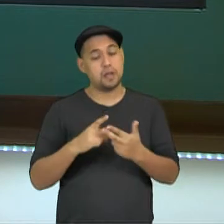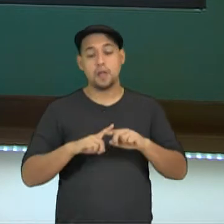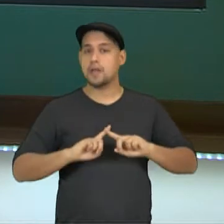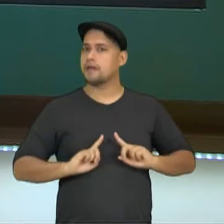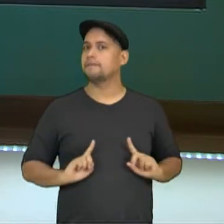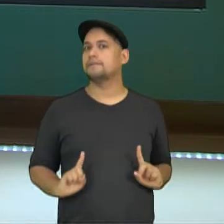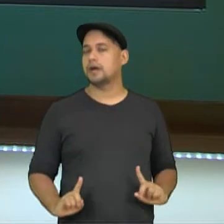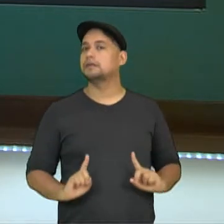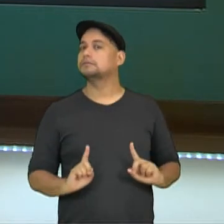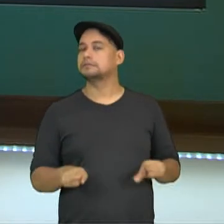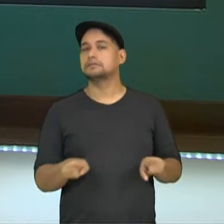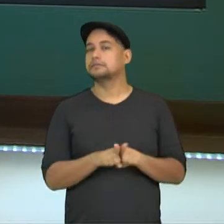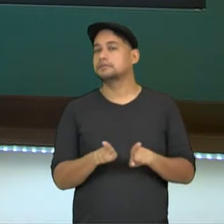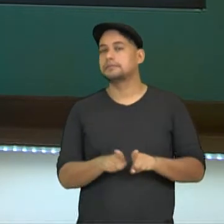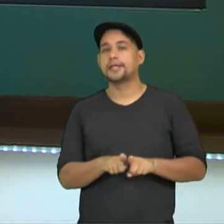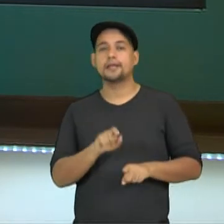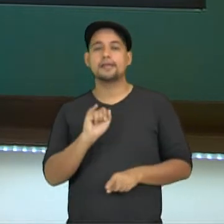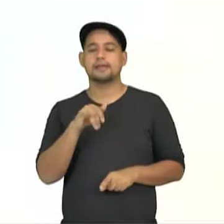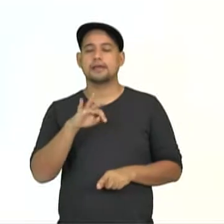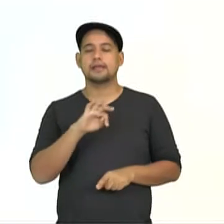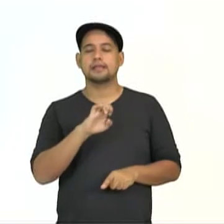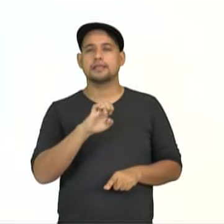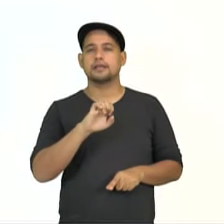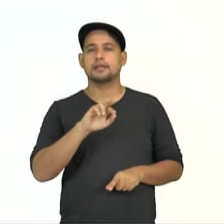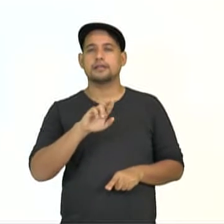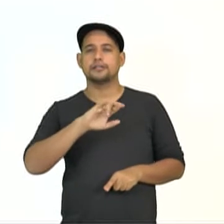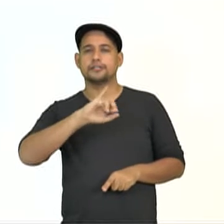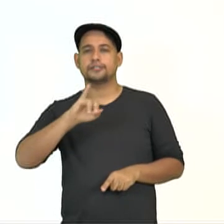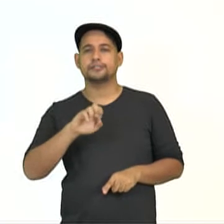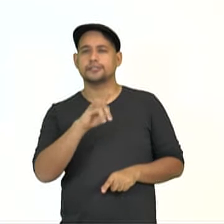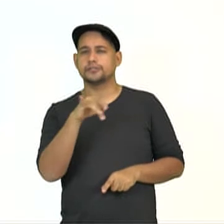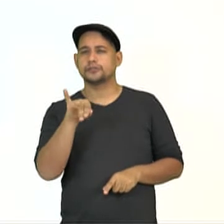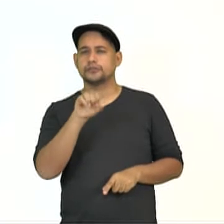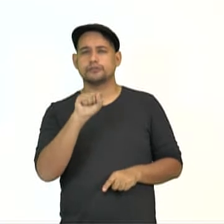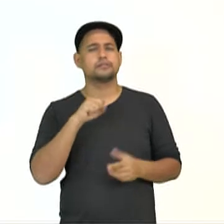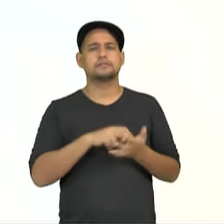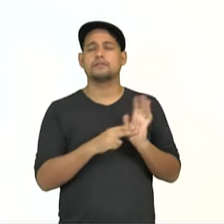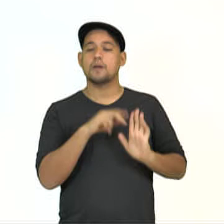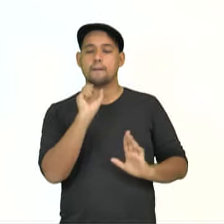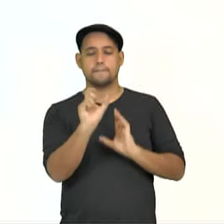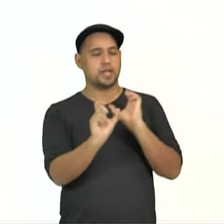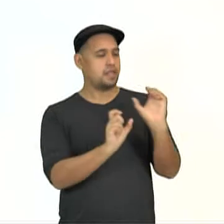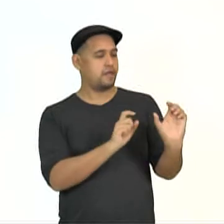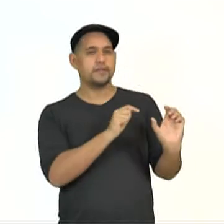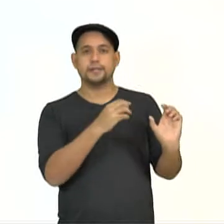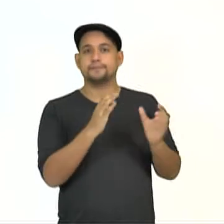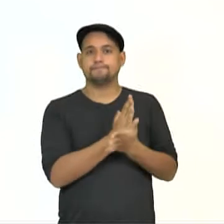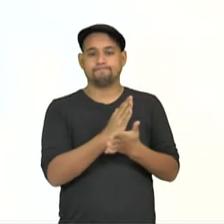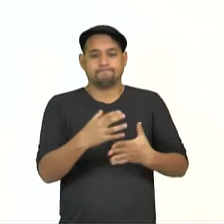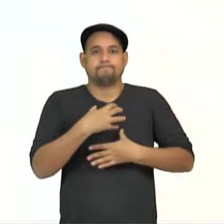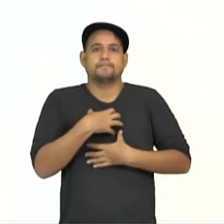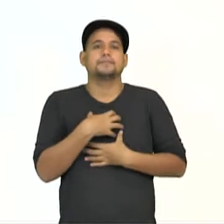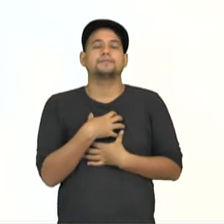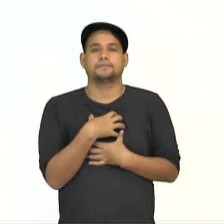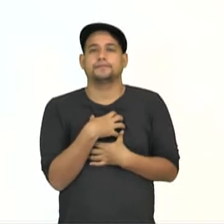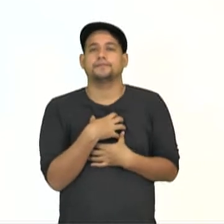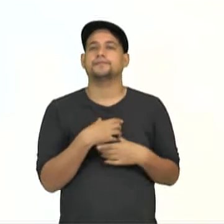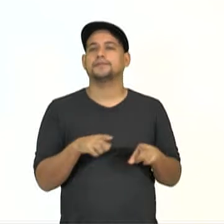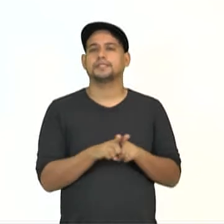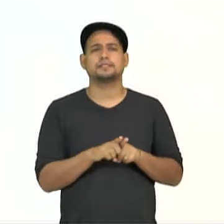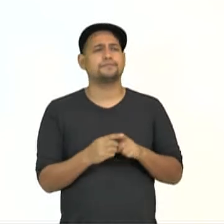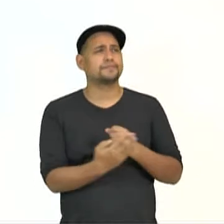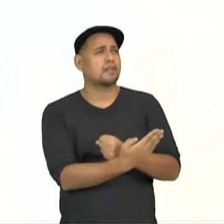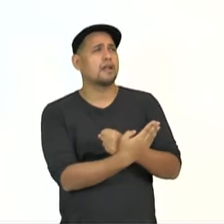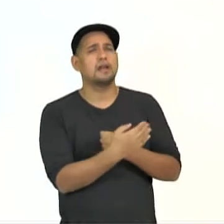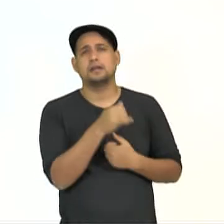normalmente depois de interjeições. Interjeições são aquelas palavrinhas únicas que expressam algum tipo de sentimento. Por exemplo, né?